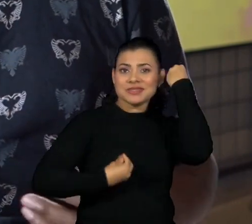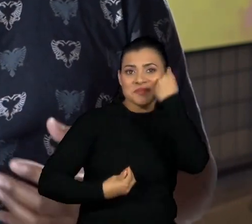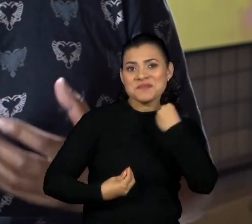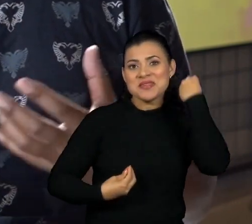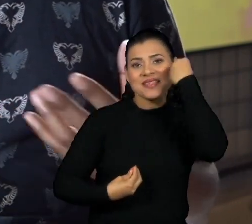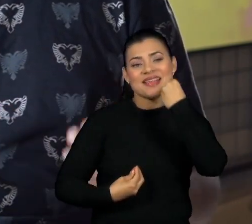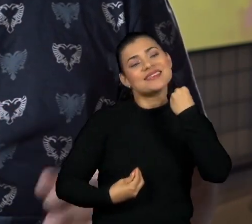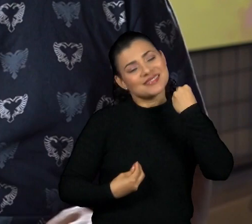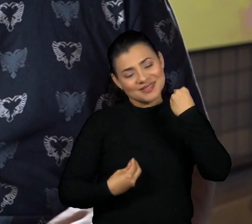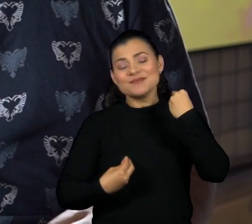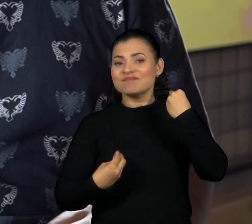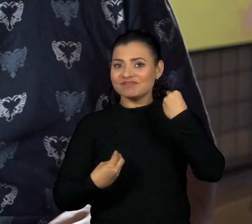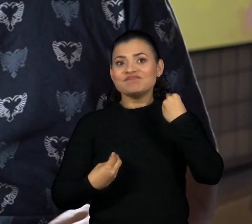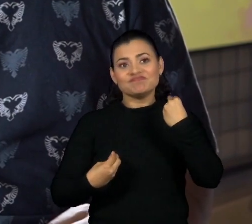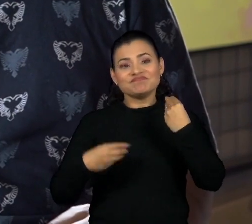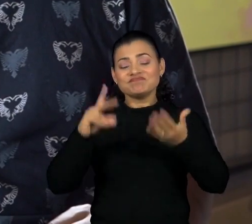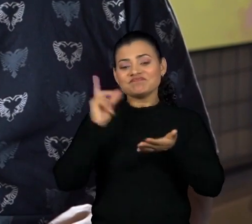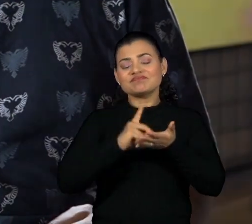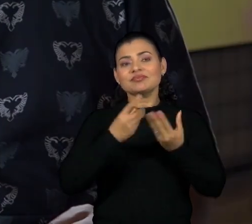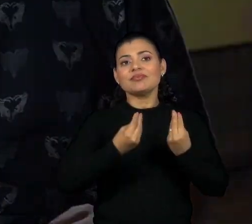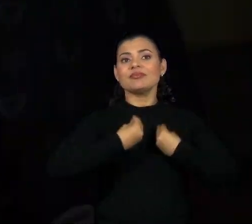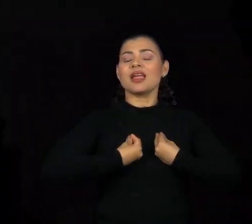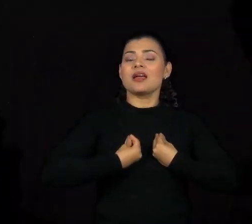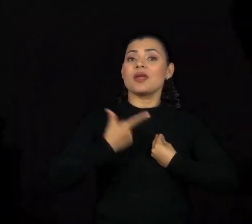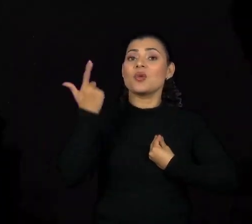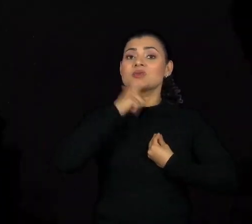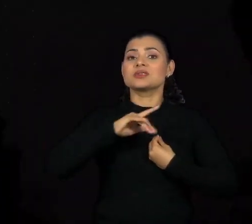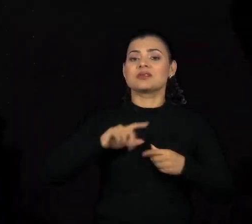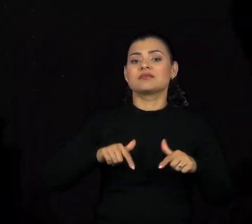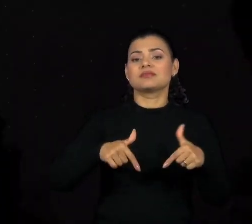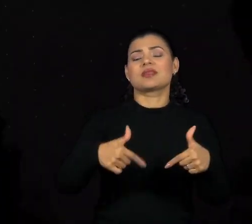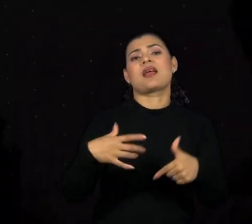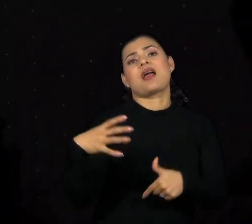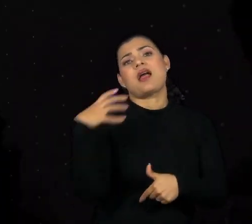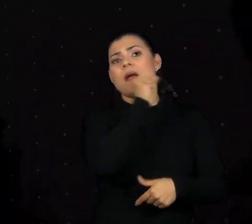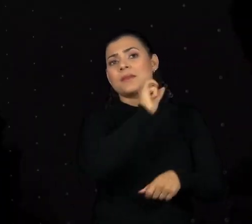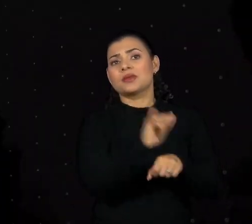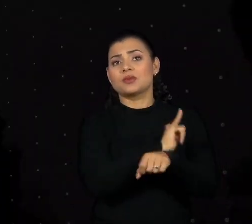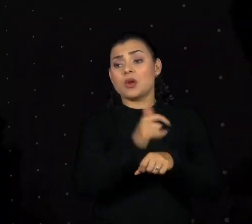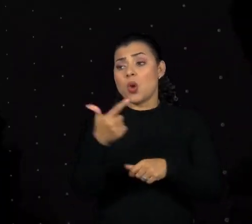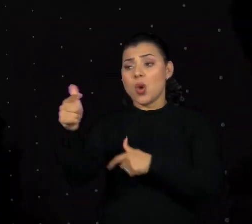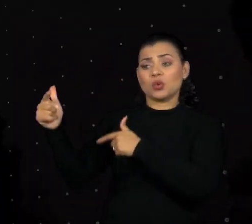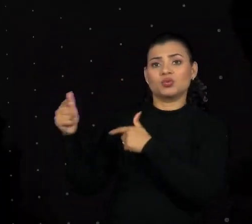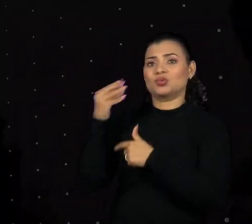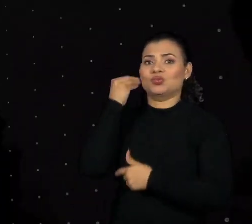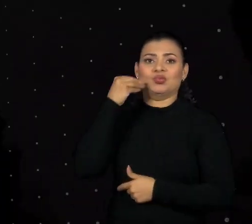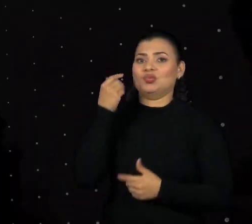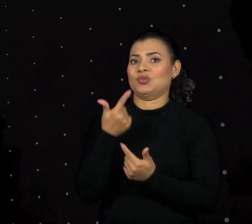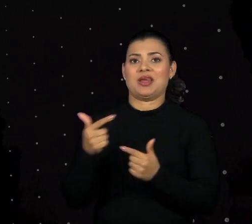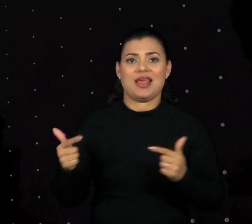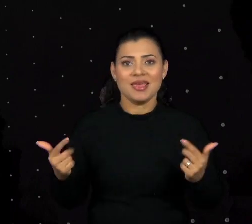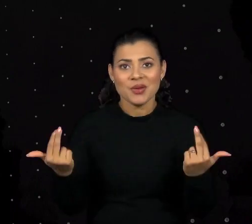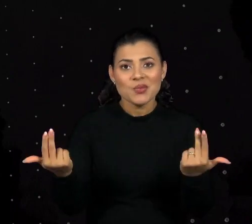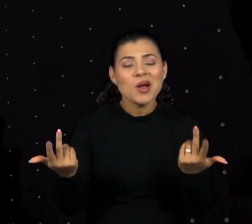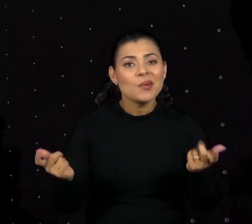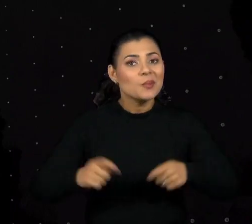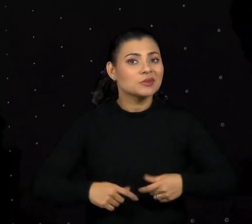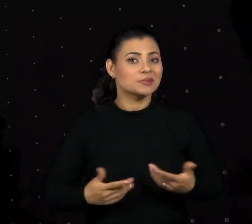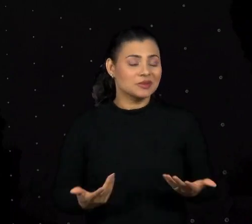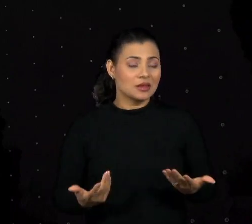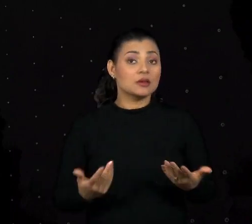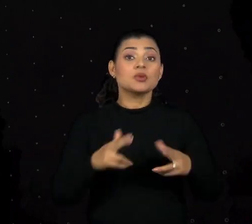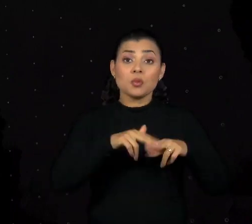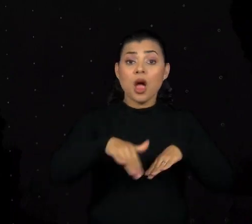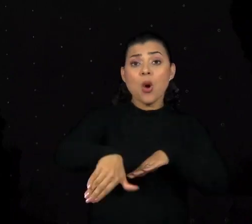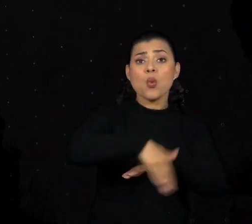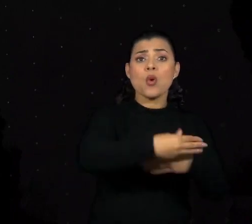faz com que eu consiga desenvolver meios que talvez outros pintores, né, não tenham essa possibilidade. Se não fosse